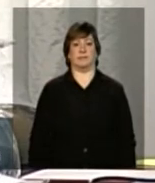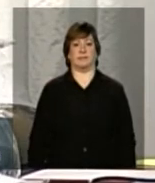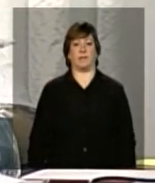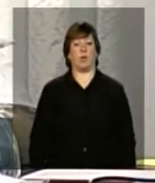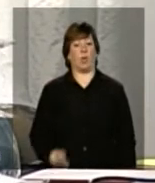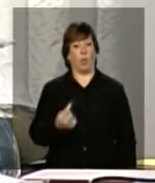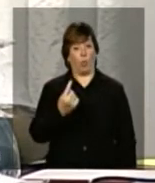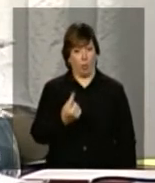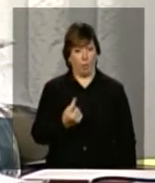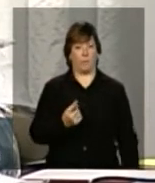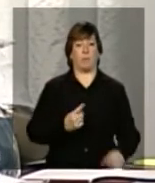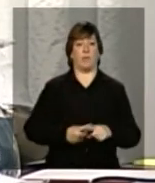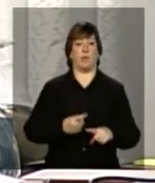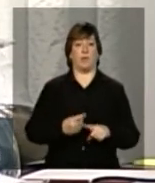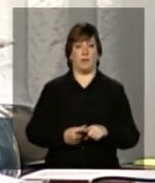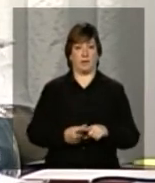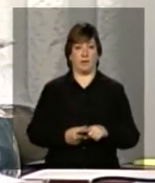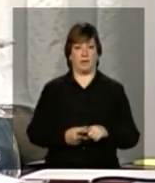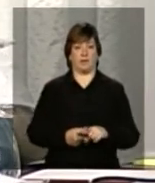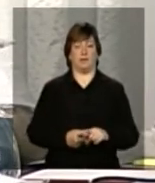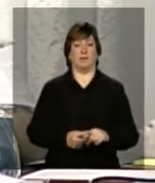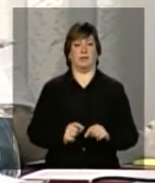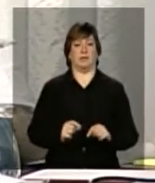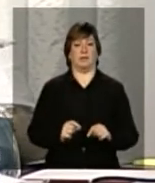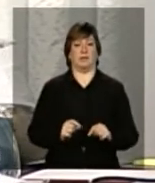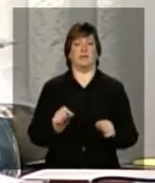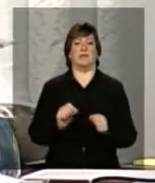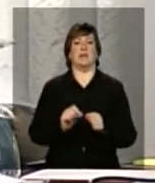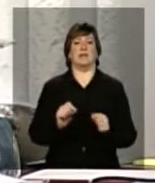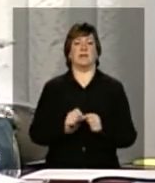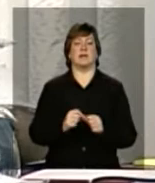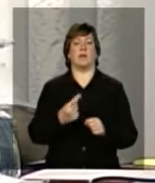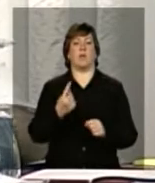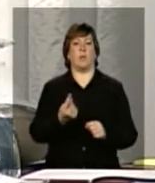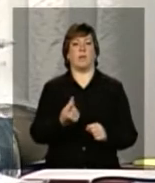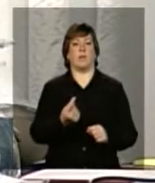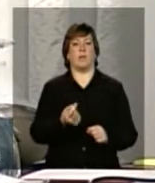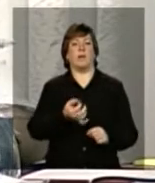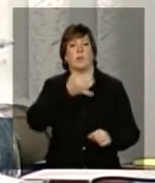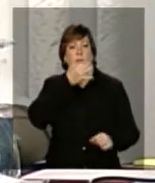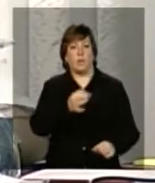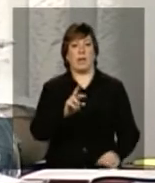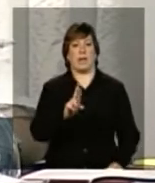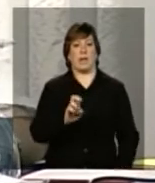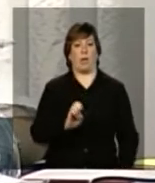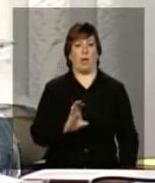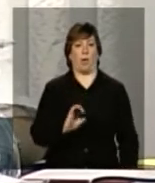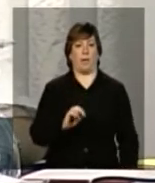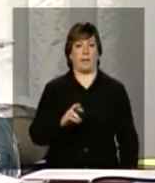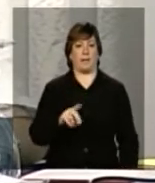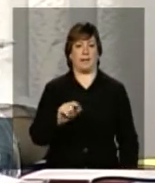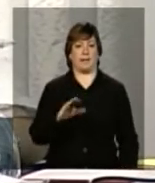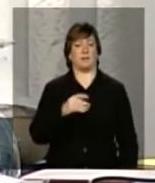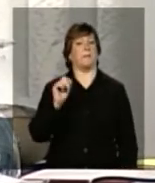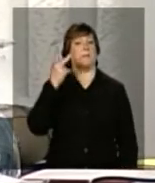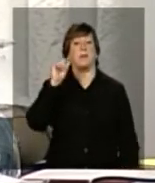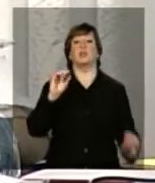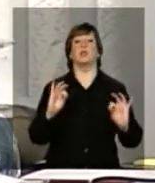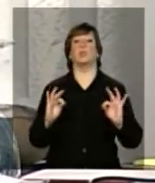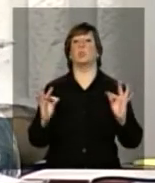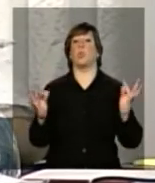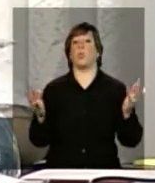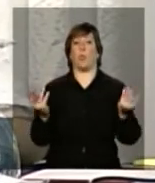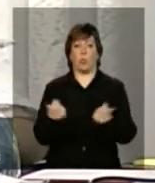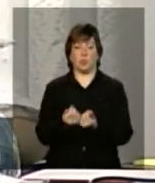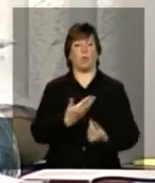Uma foi de fazer uma recomendação para